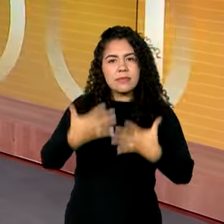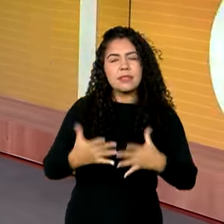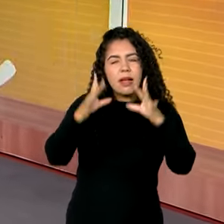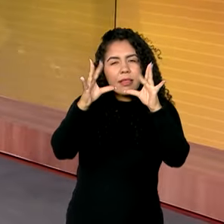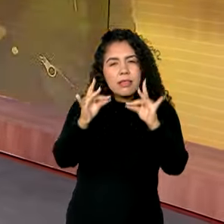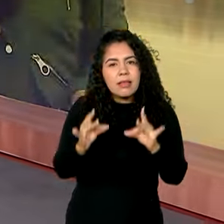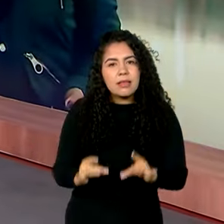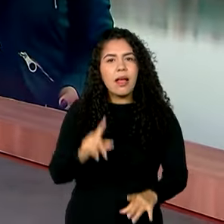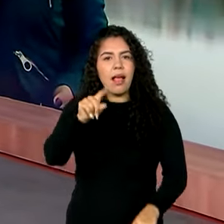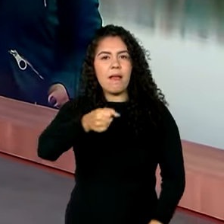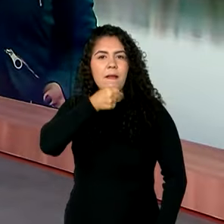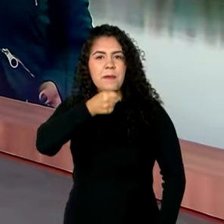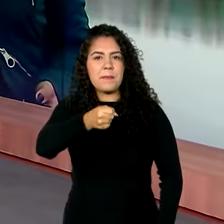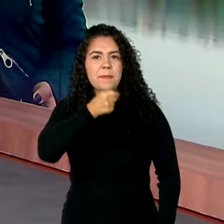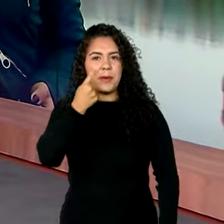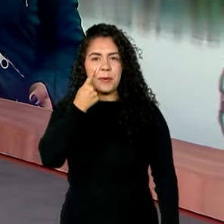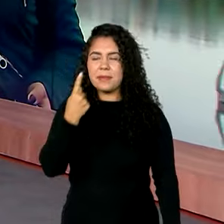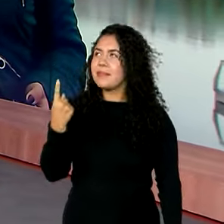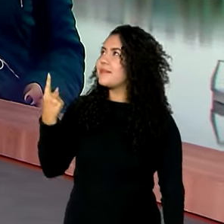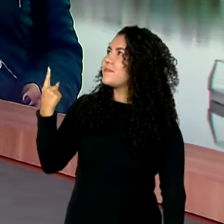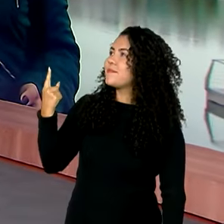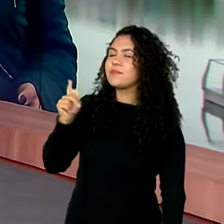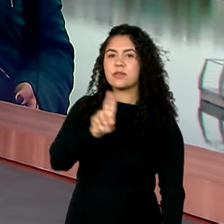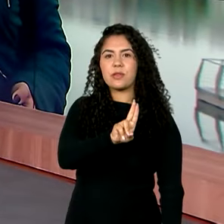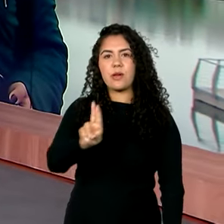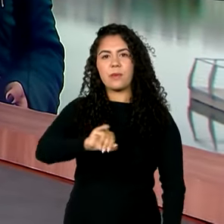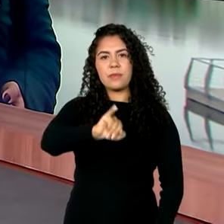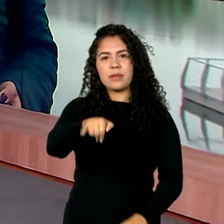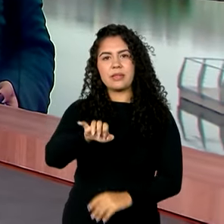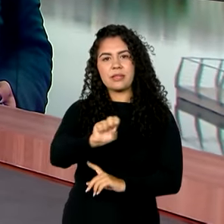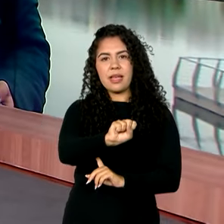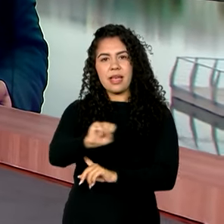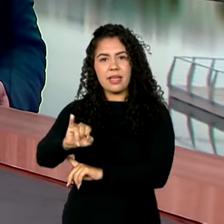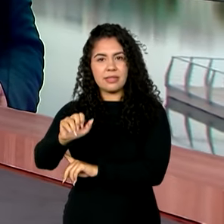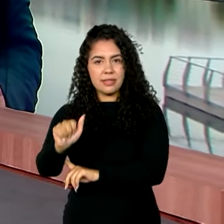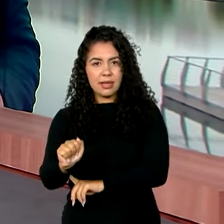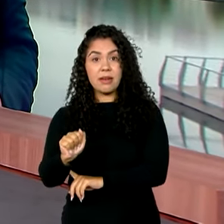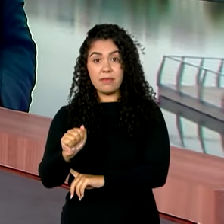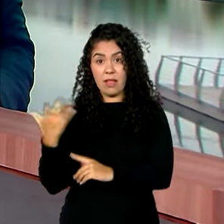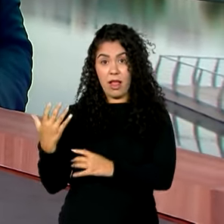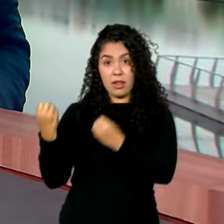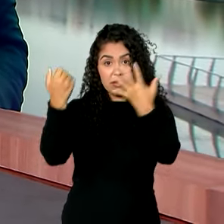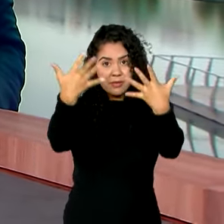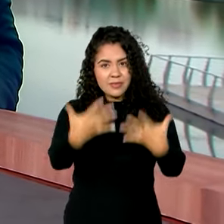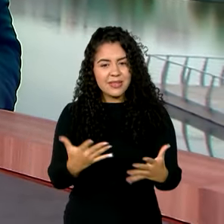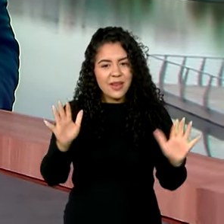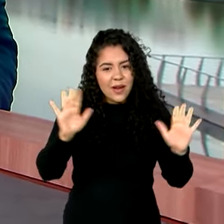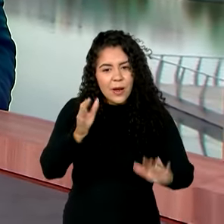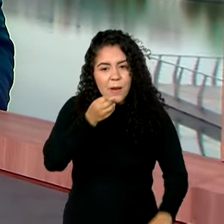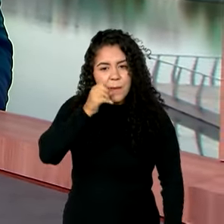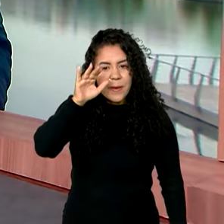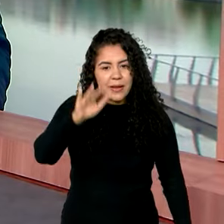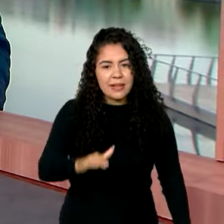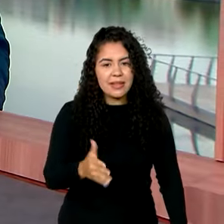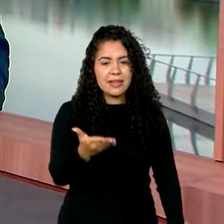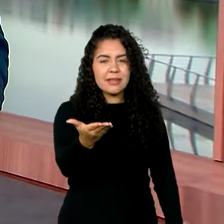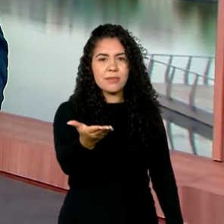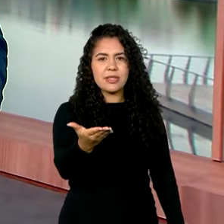gente é a repórter Jéssica Gonçalves, que está lá em Kazan e vai conversar com a gente agora. Boa tarde, Jéssica.